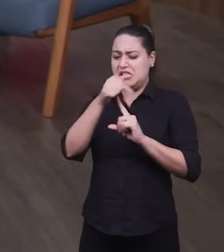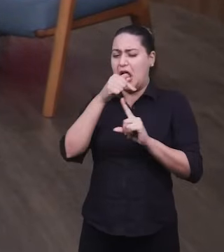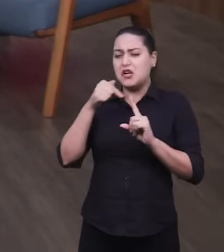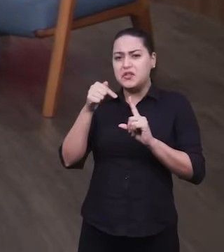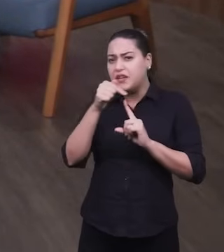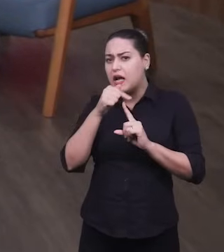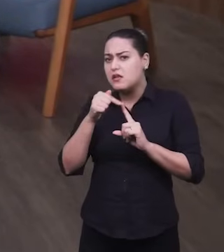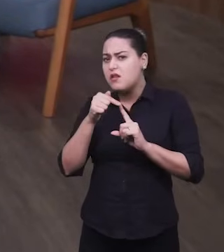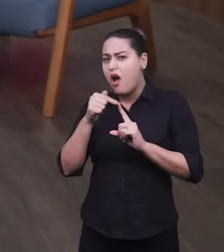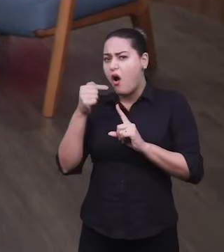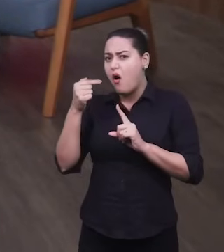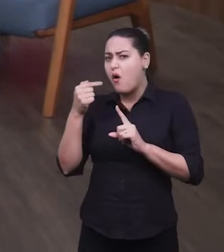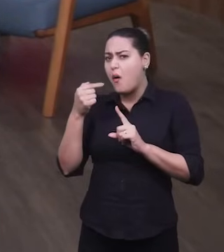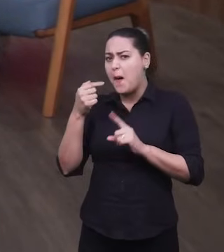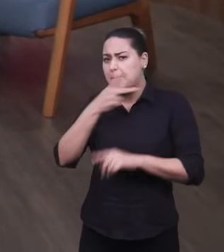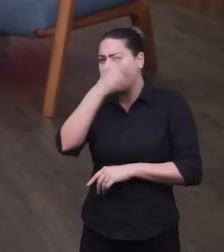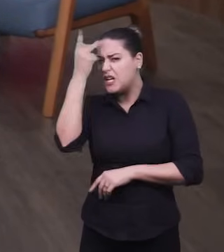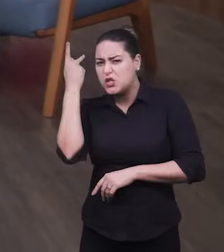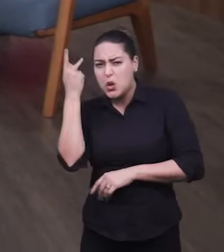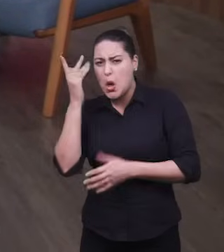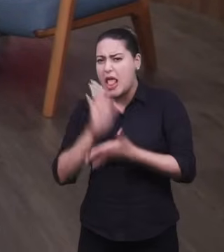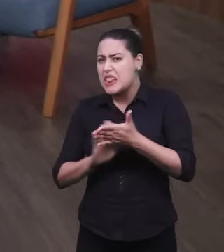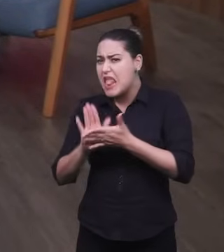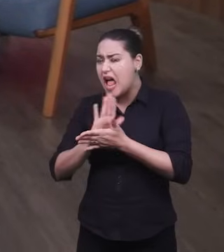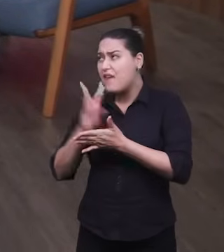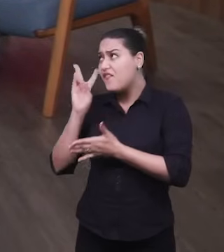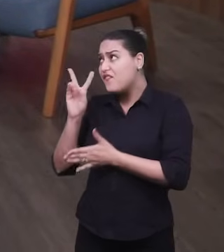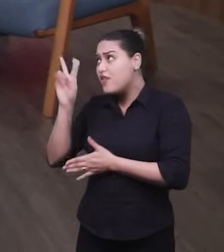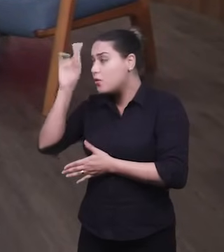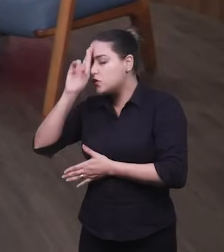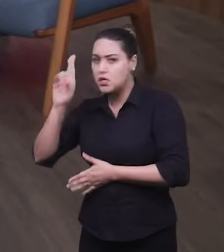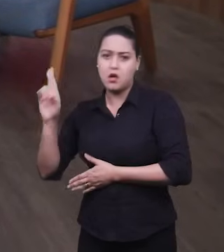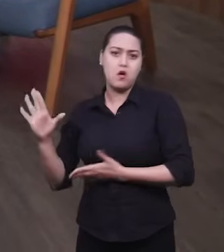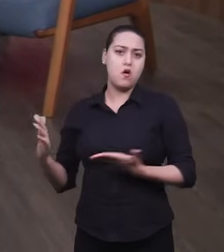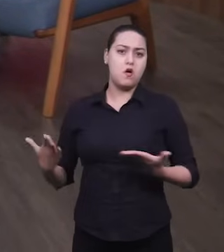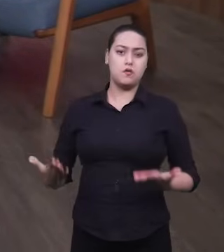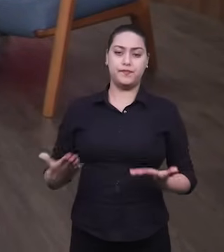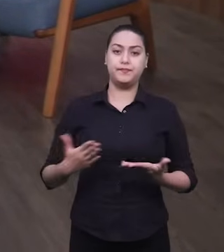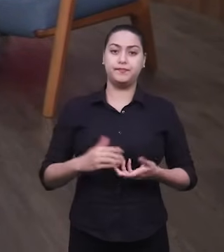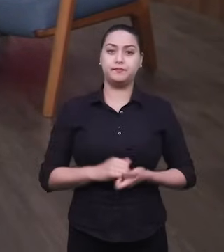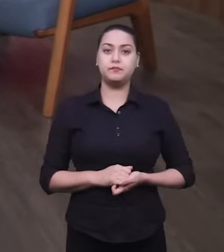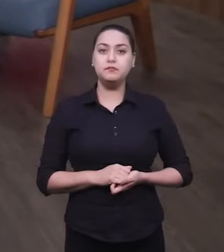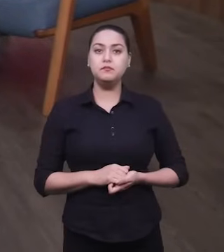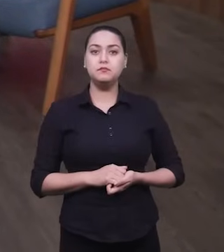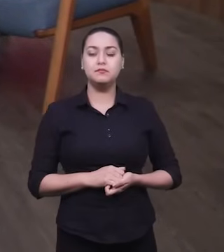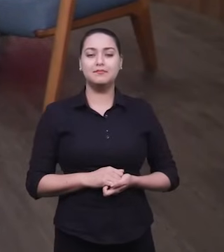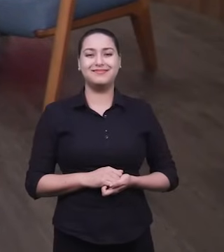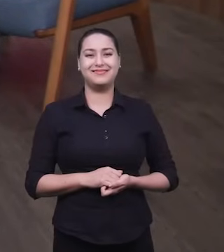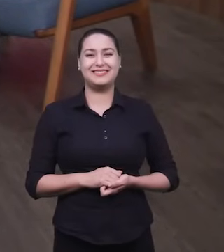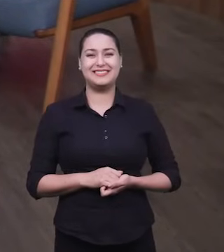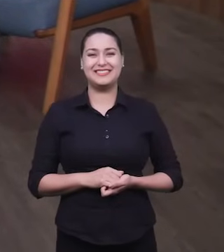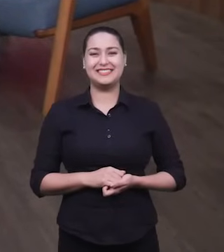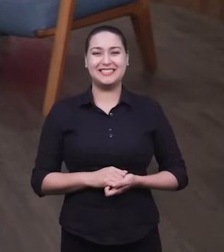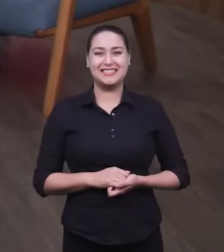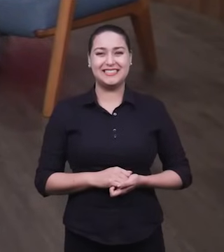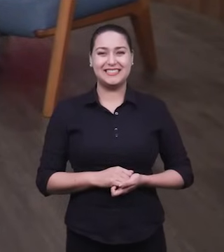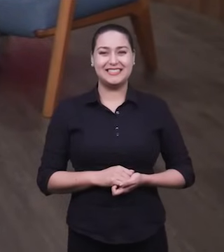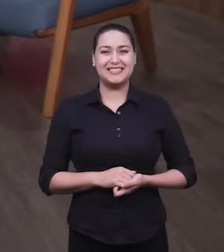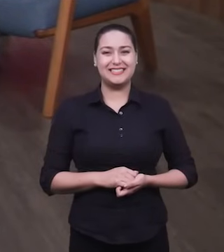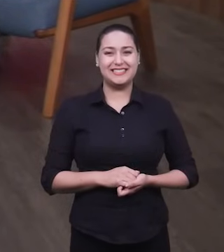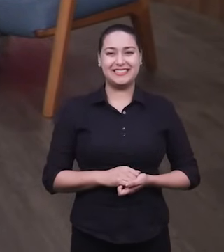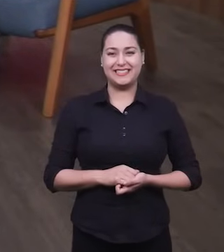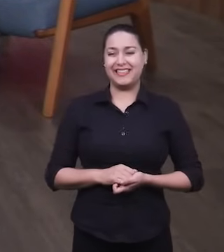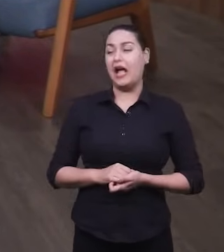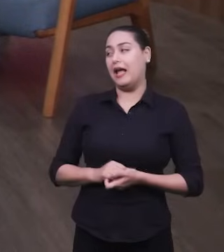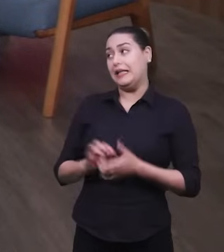santificação, ninguém verá o Senhor. Agora, me permita que eu Claro. estou fazendo a sua